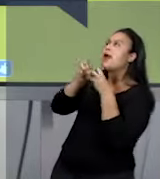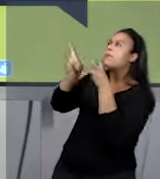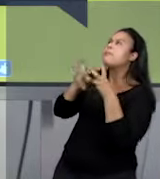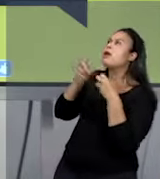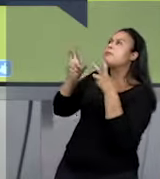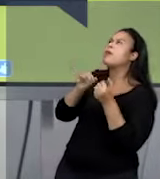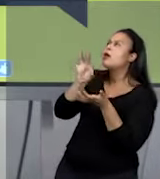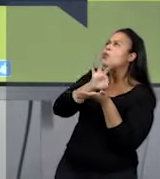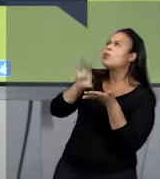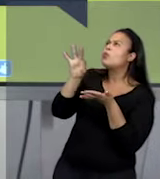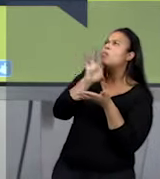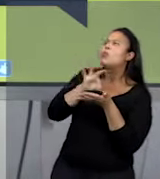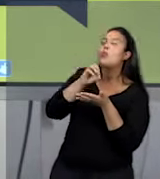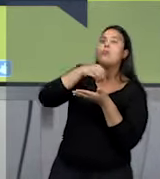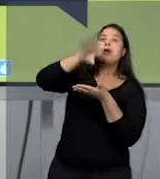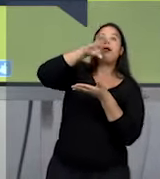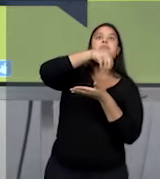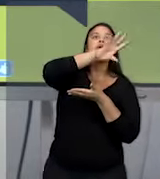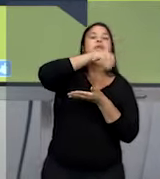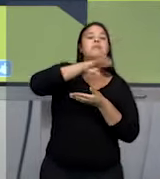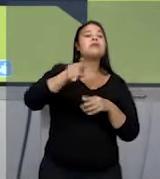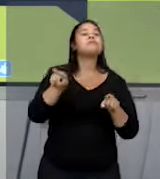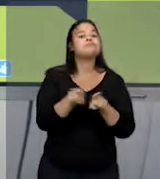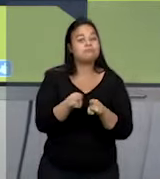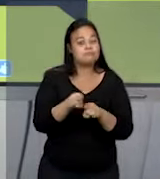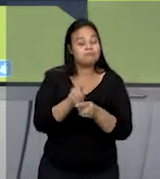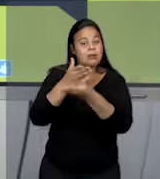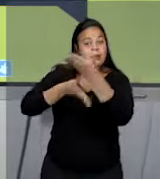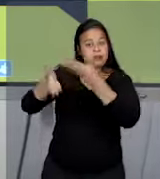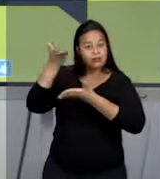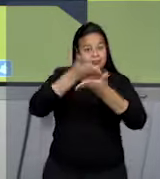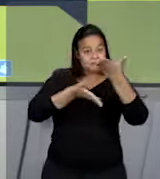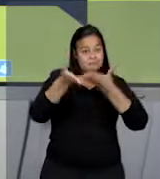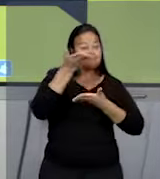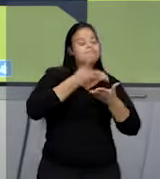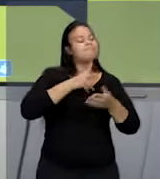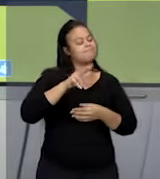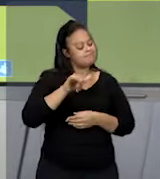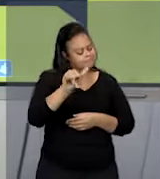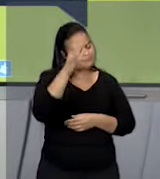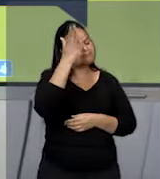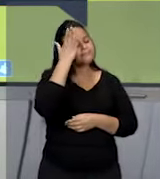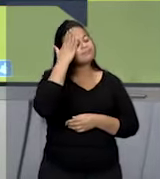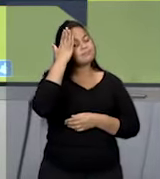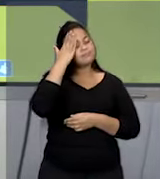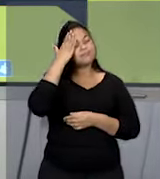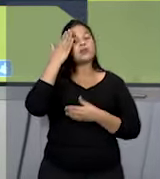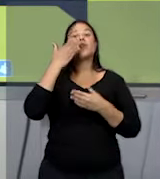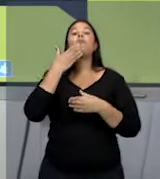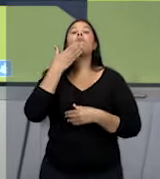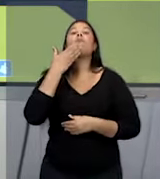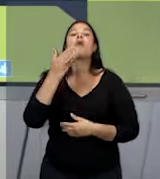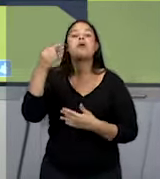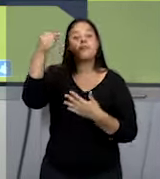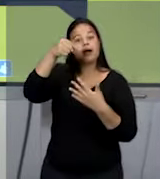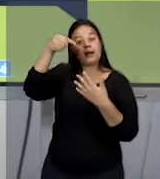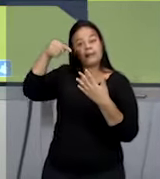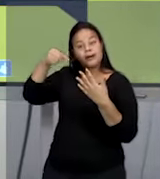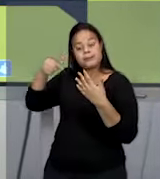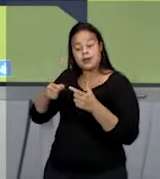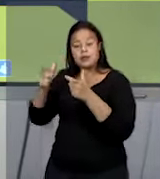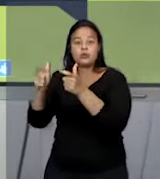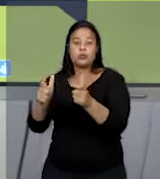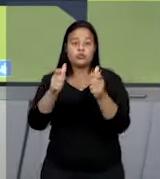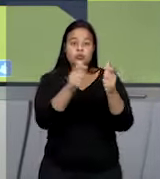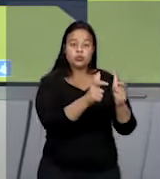emite sinal. E assim ele vai saber exatamente qual é a sua